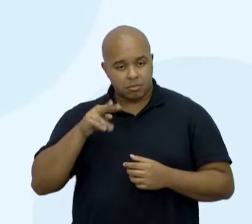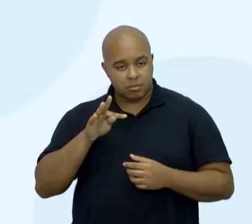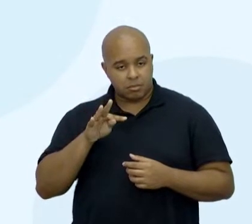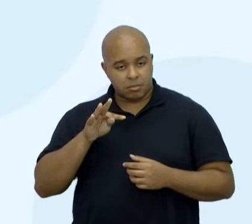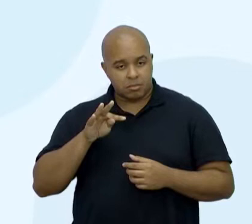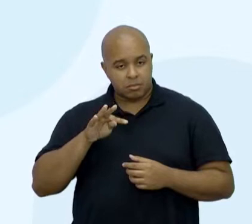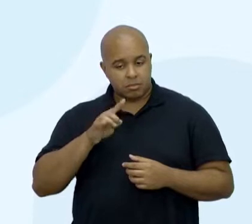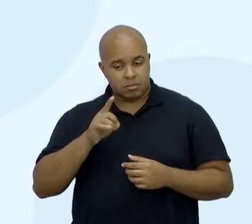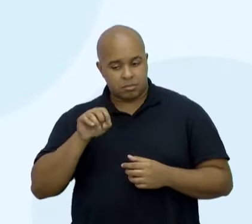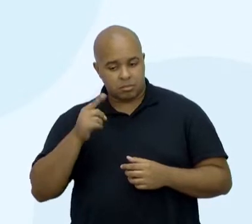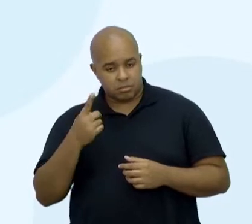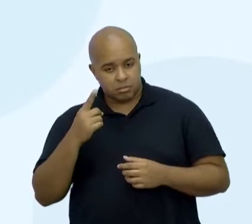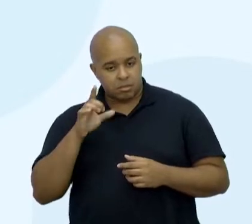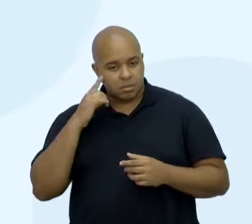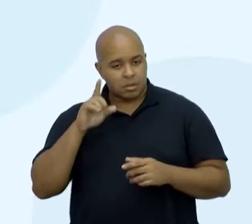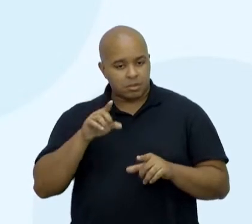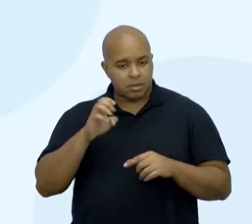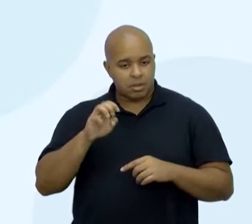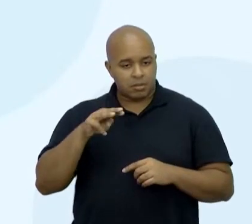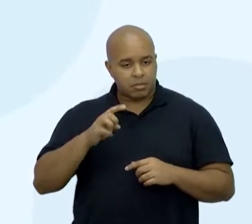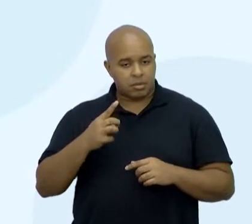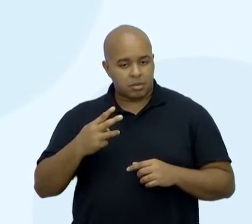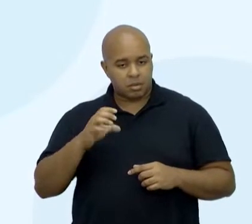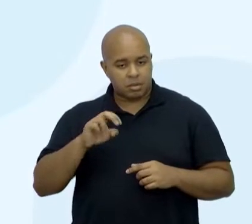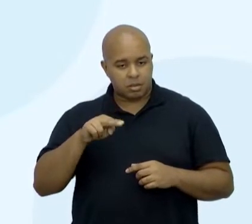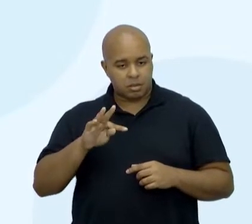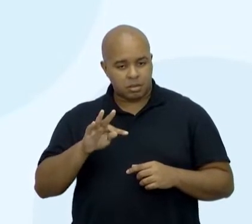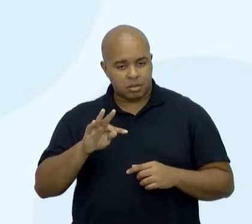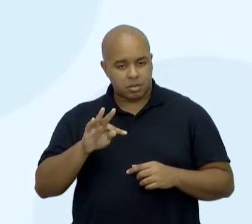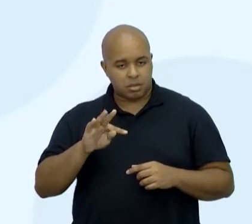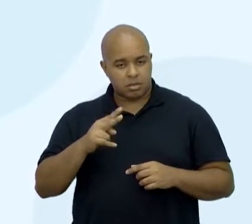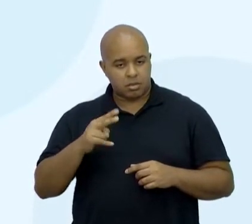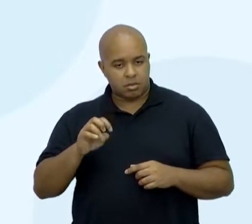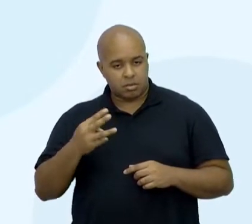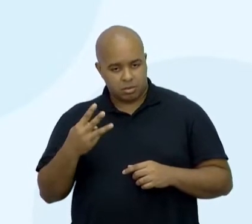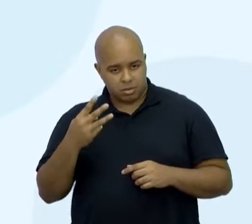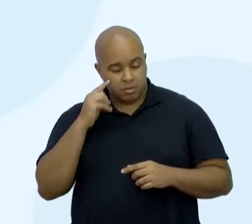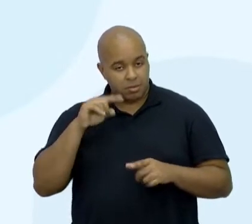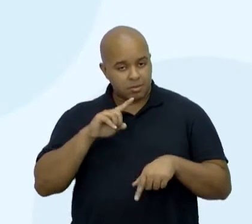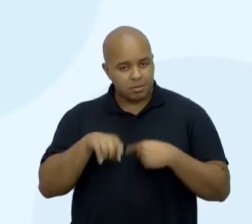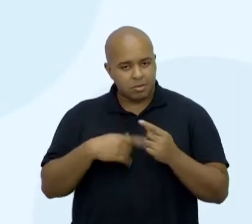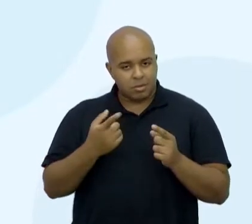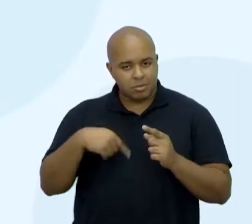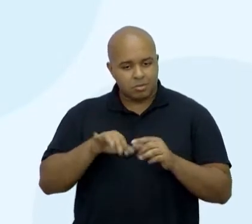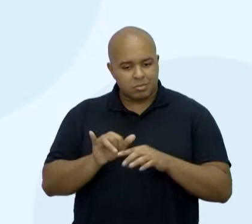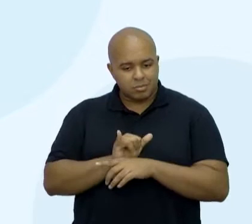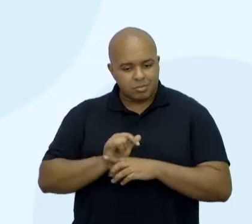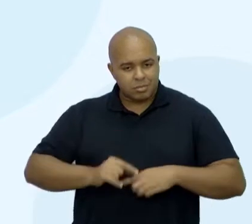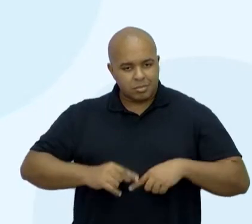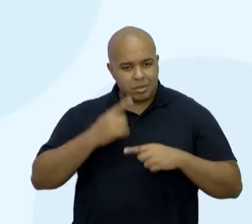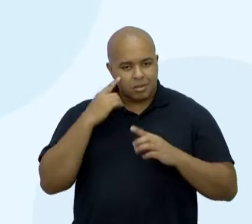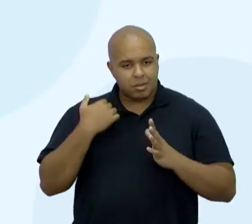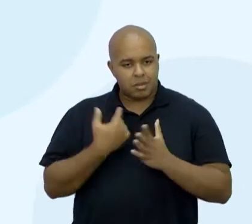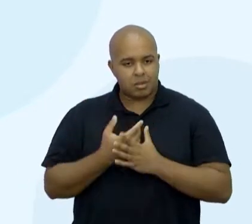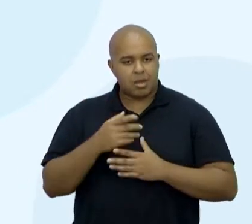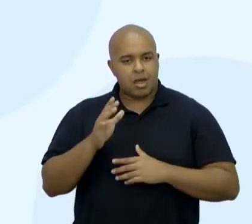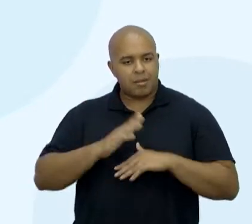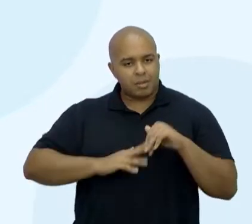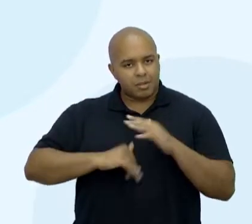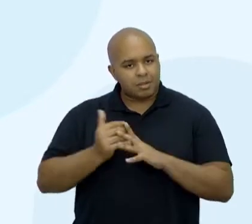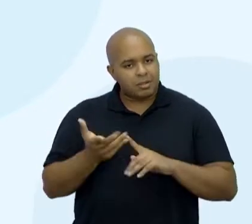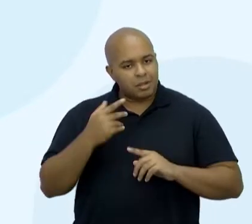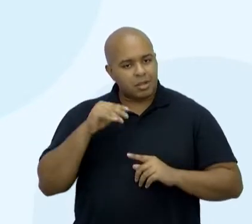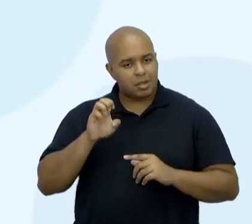101, EM13 CNT 203. Dos nossos eixos estruturantes, as